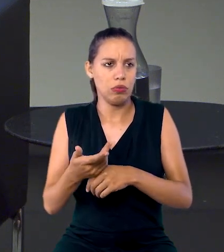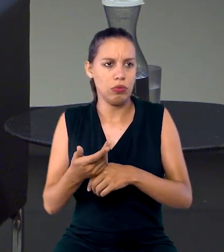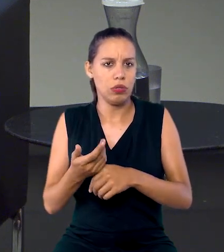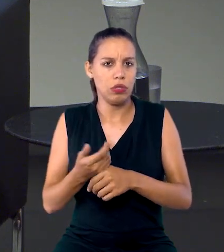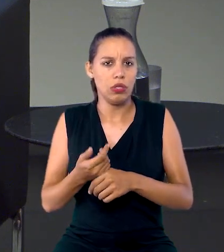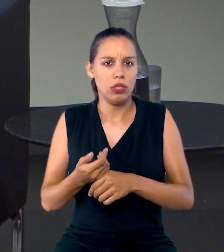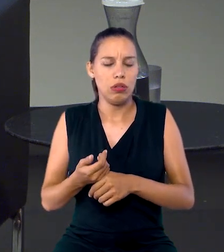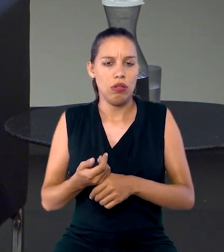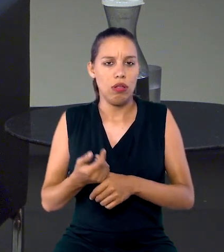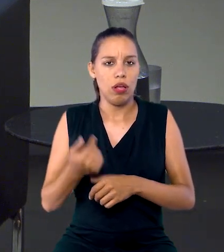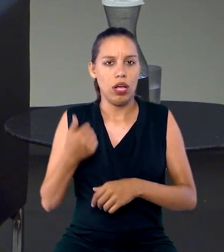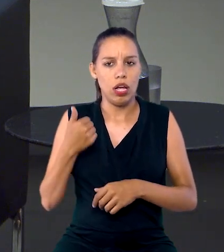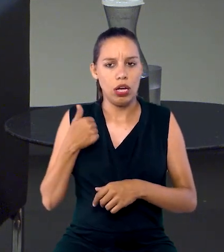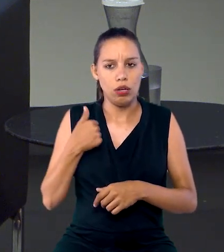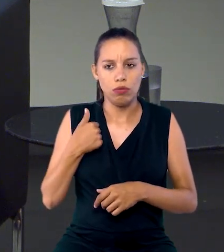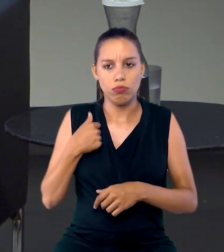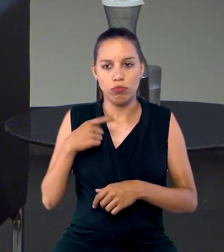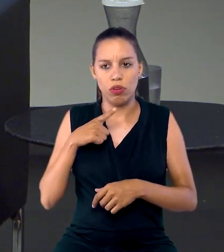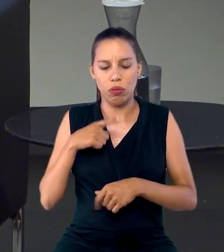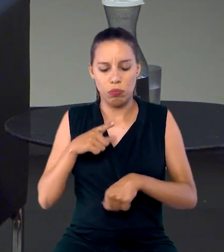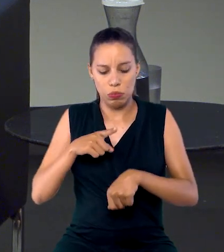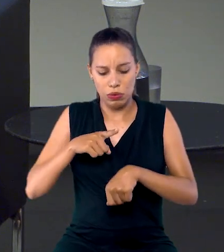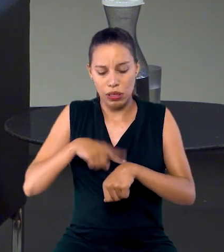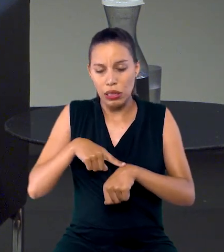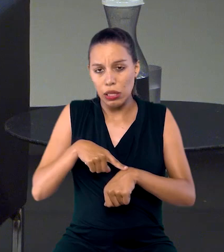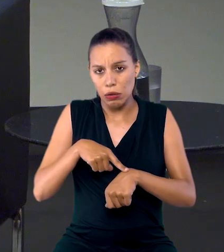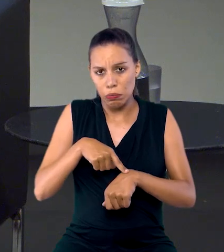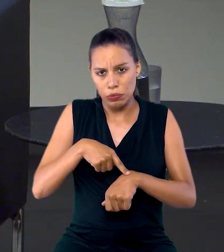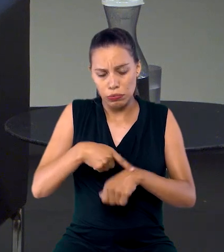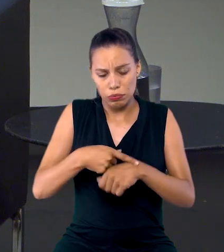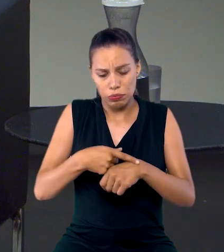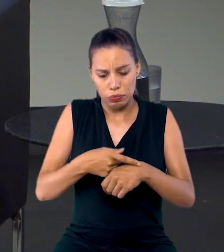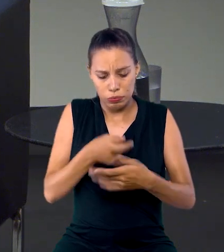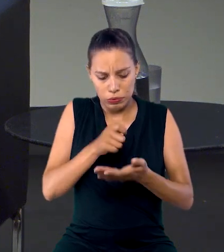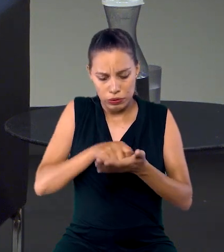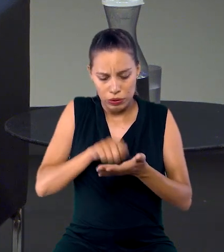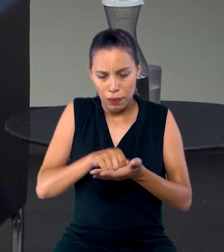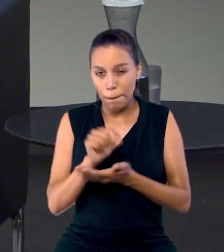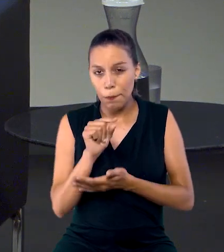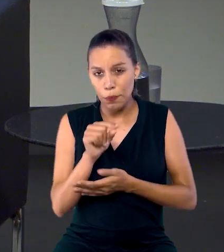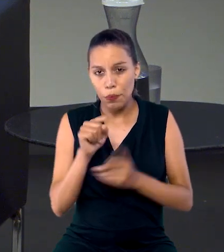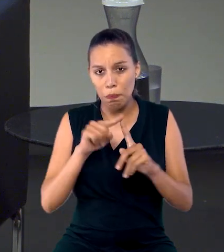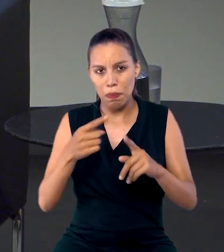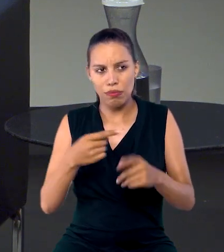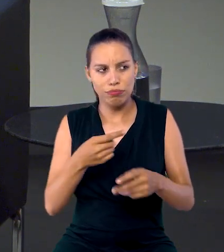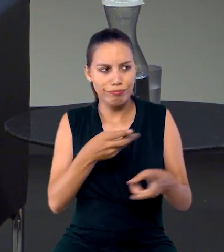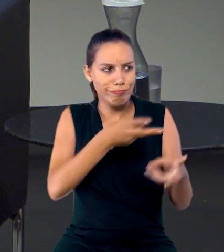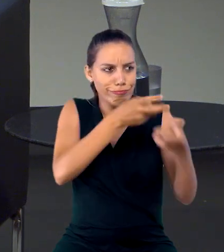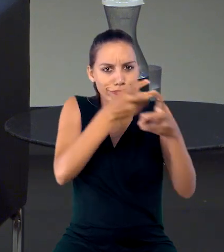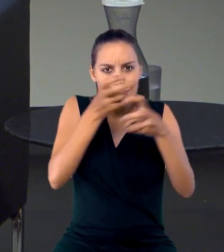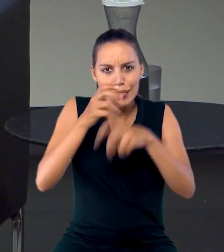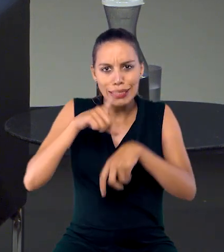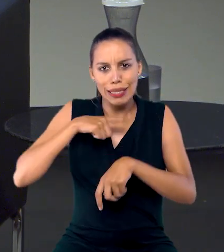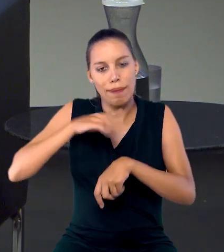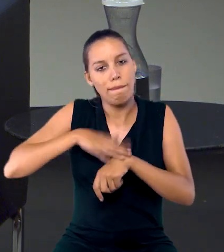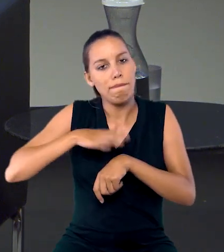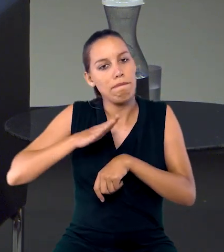escrever, mas o meu tempo é para escutar como se escuta esse é o desafio